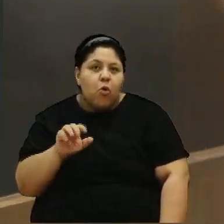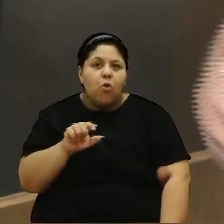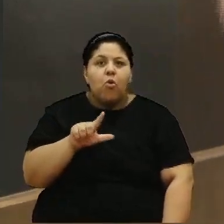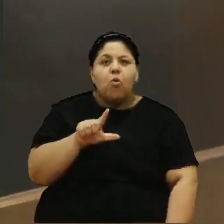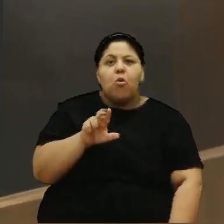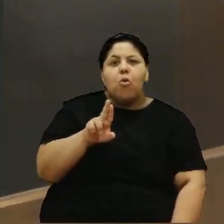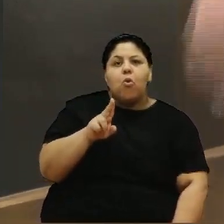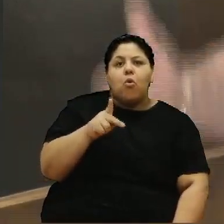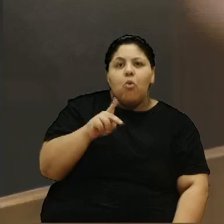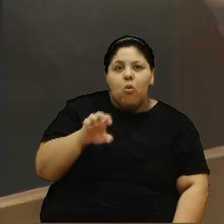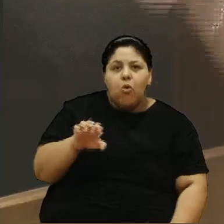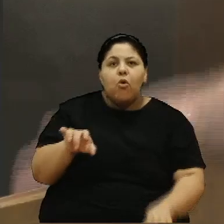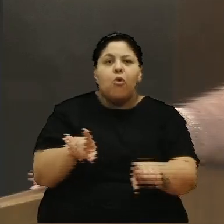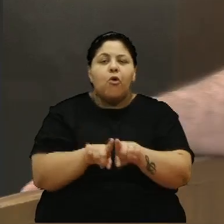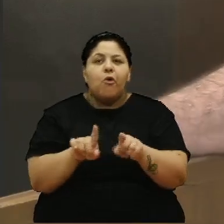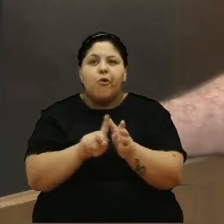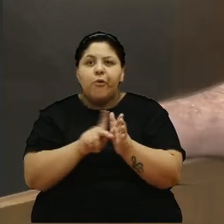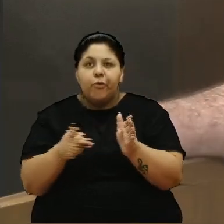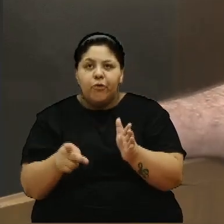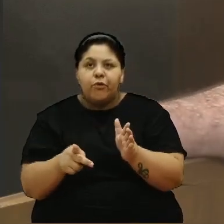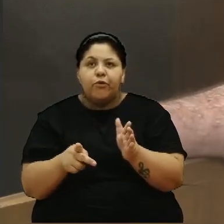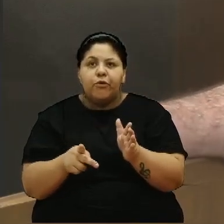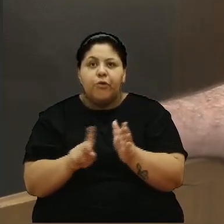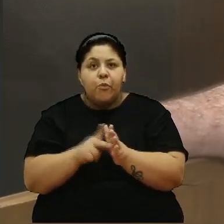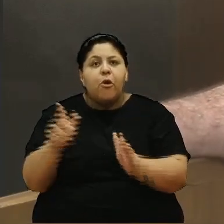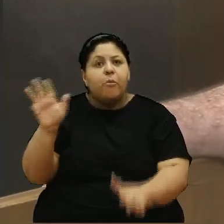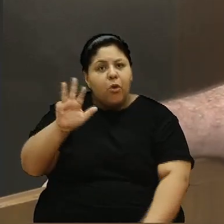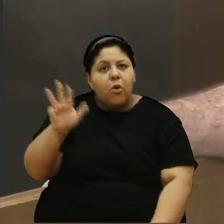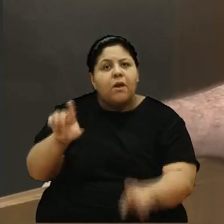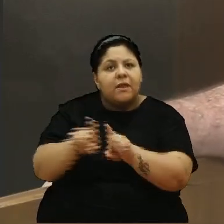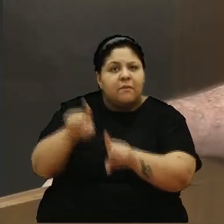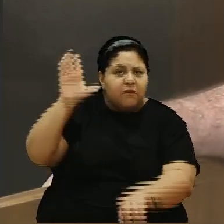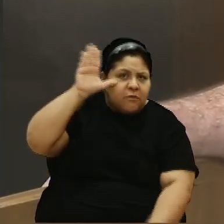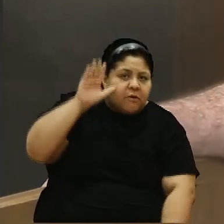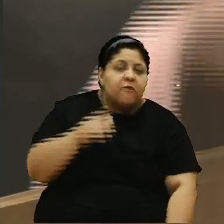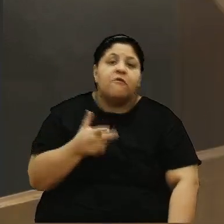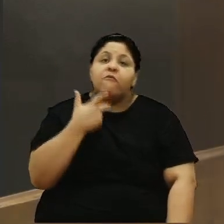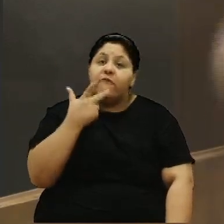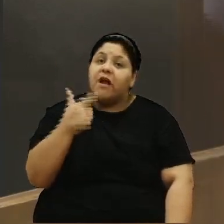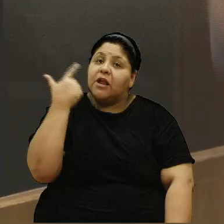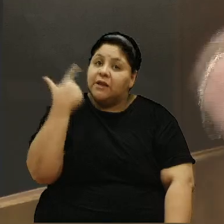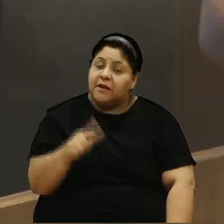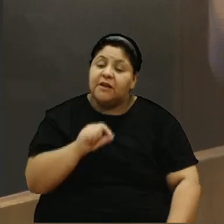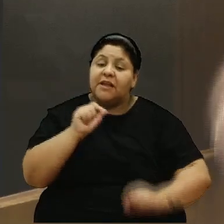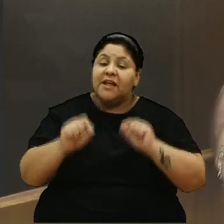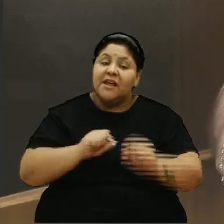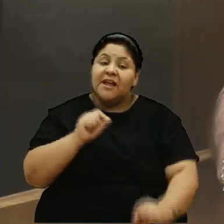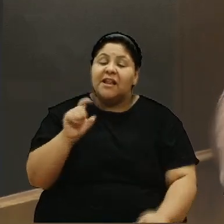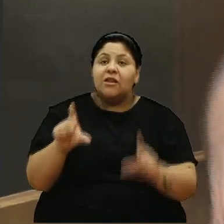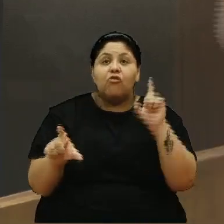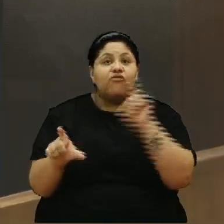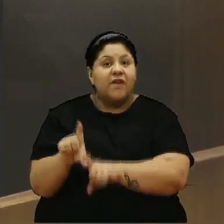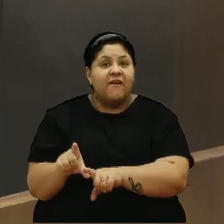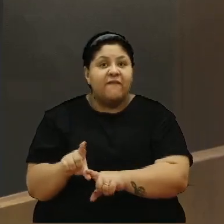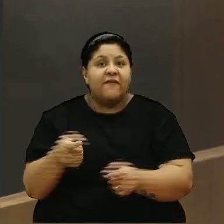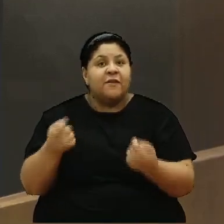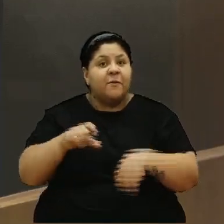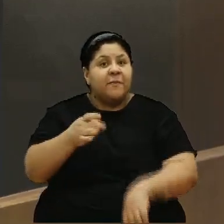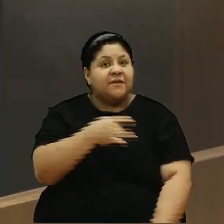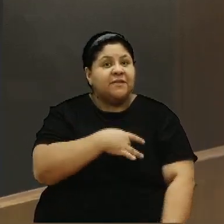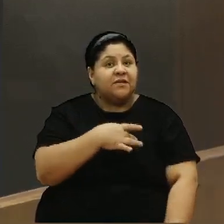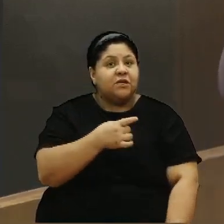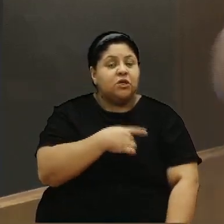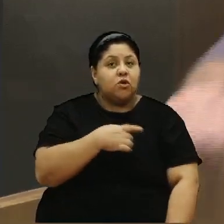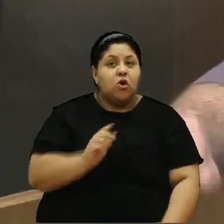vamos investigar o próprio Lula. Volto a dizer, Quem não deve não teme. O mínimo